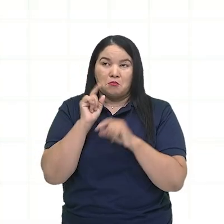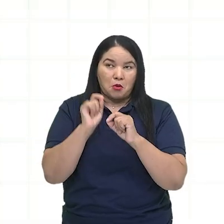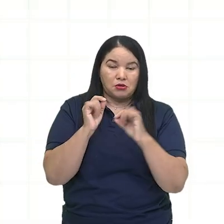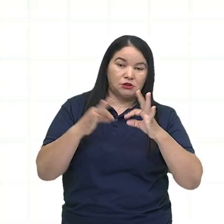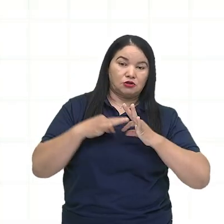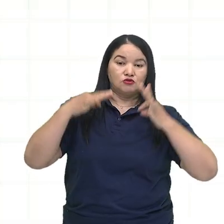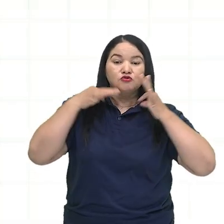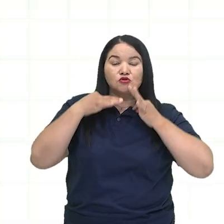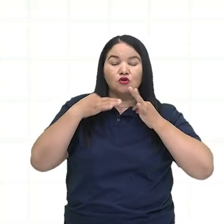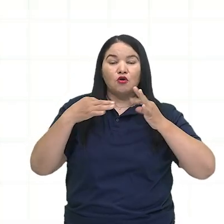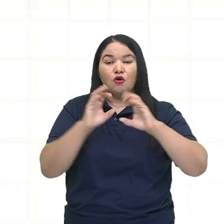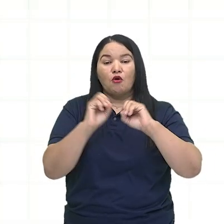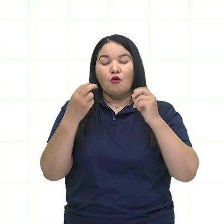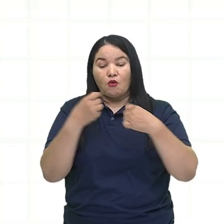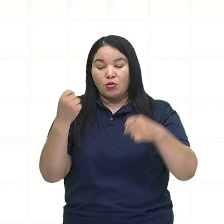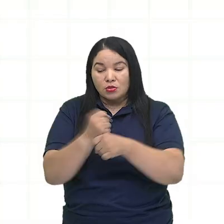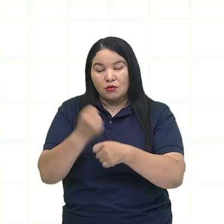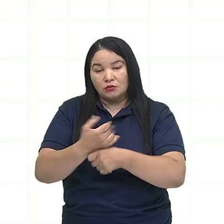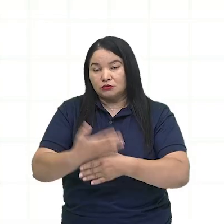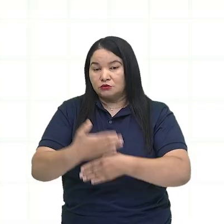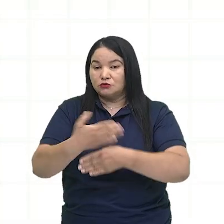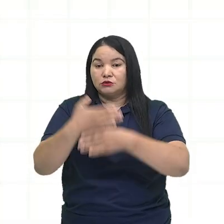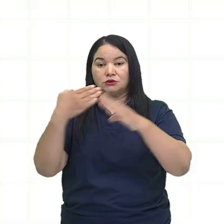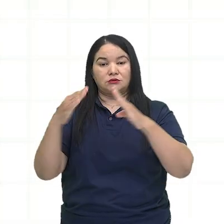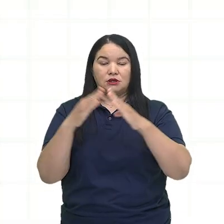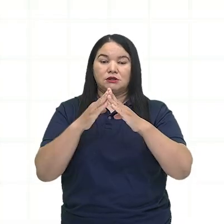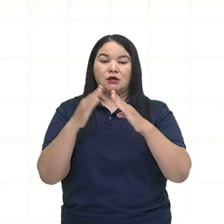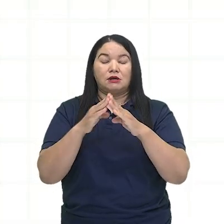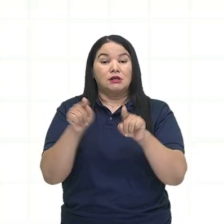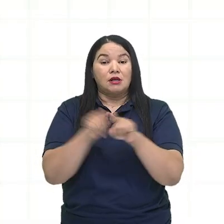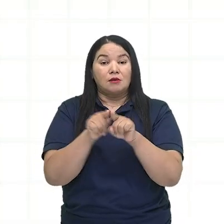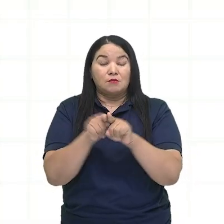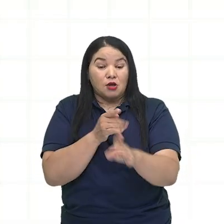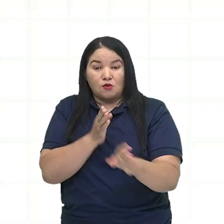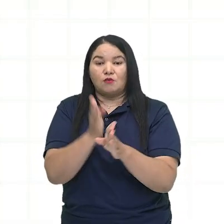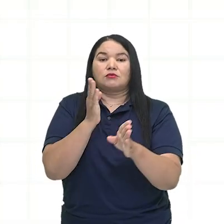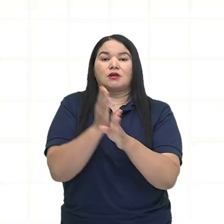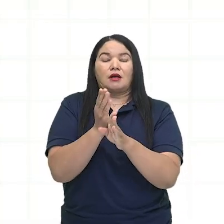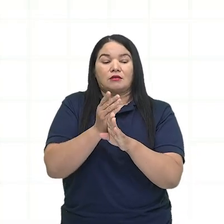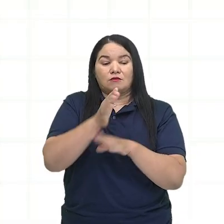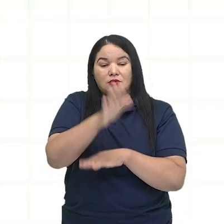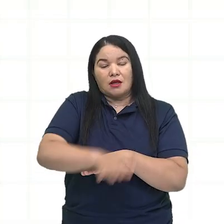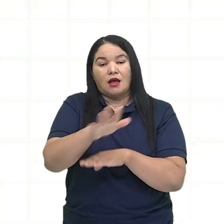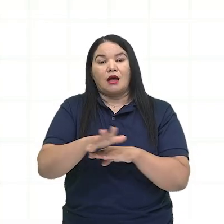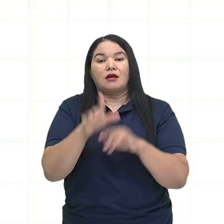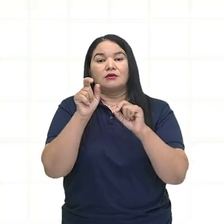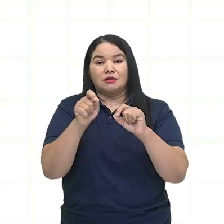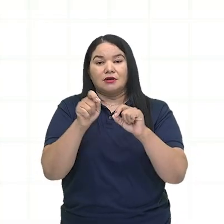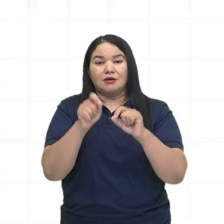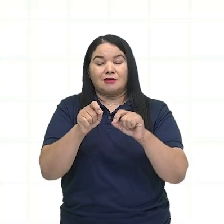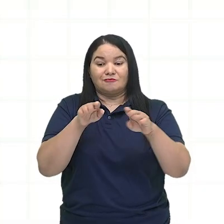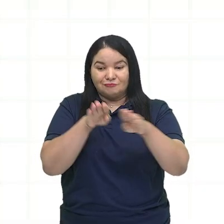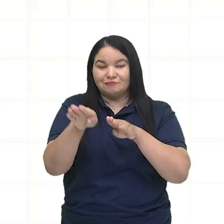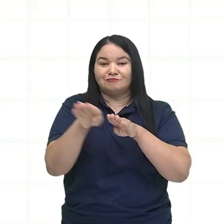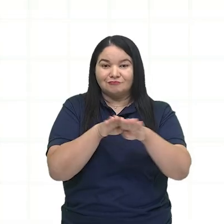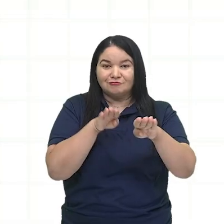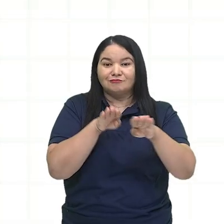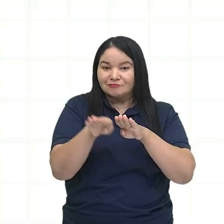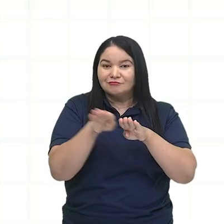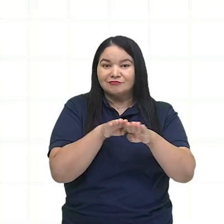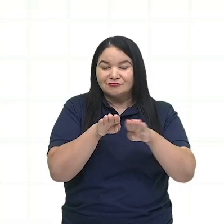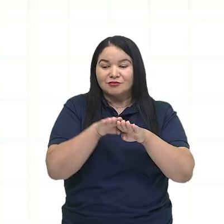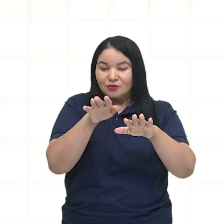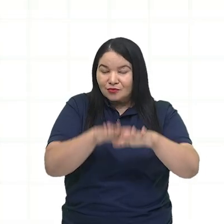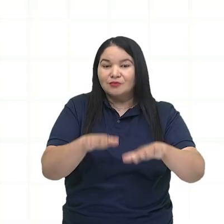joias, ou nas construções, né, das casas, eles são encontrados em áreas de atividade tectônica.